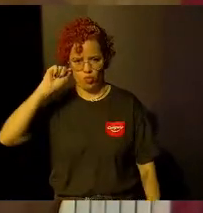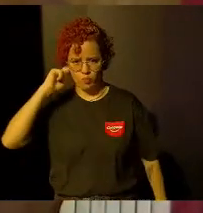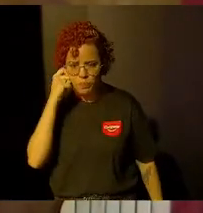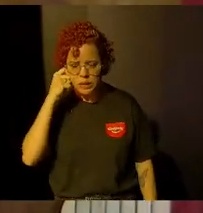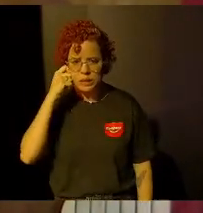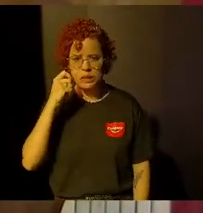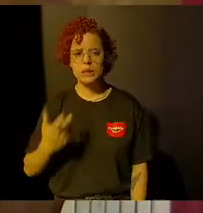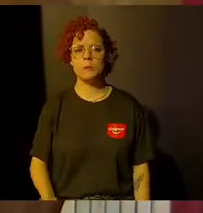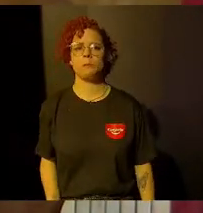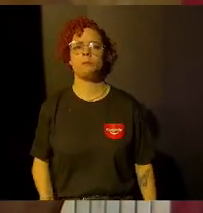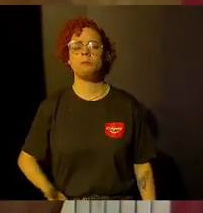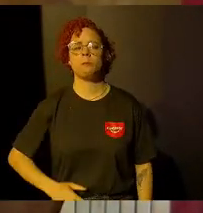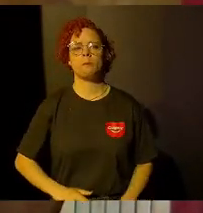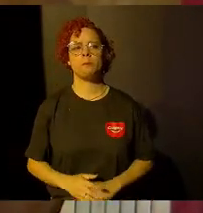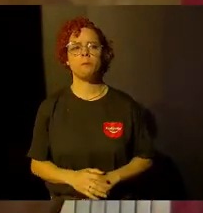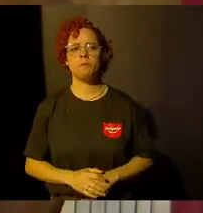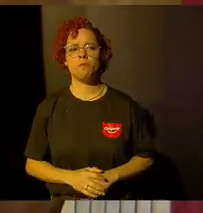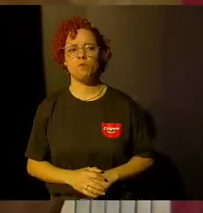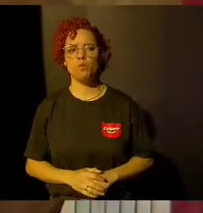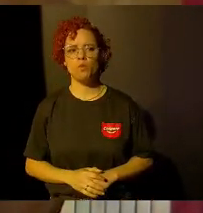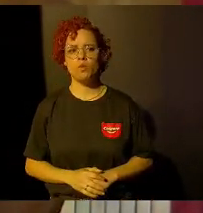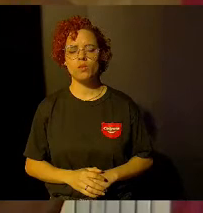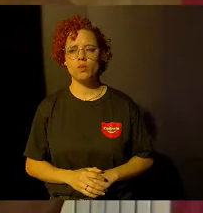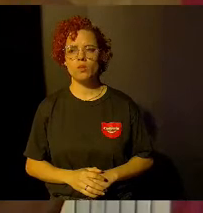um livro que já tá aqui